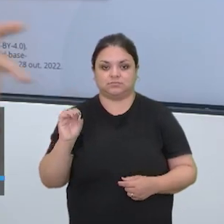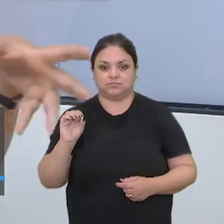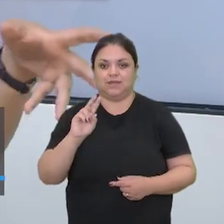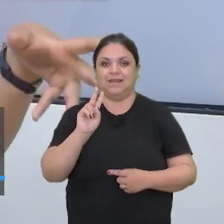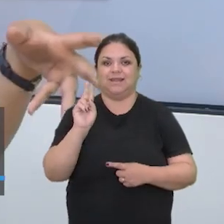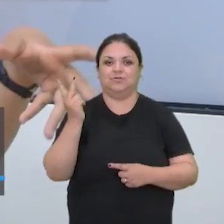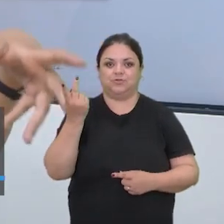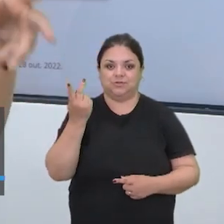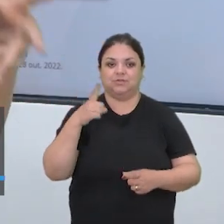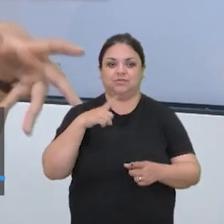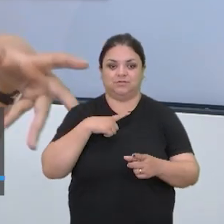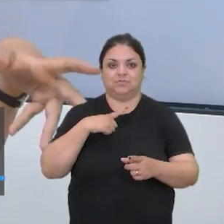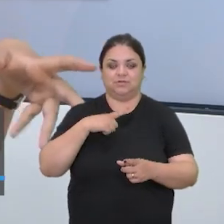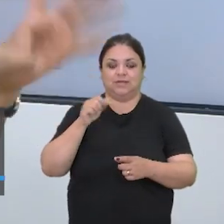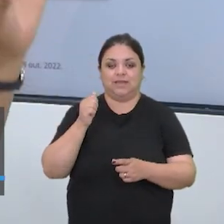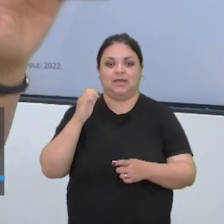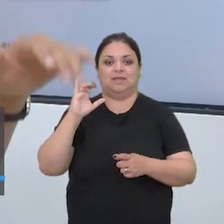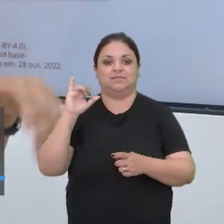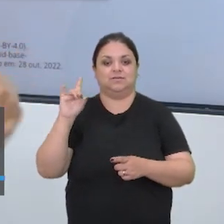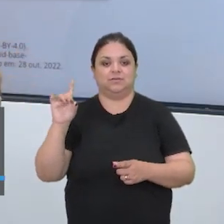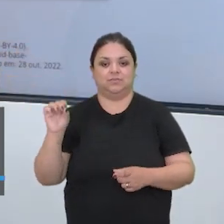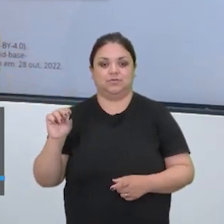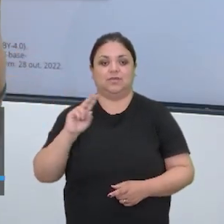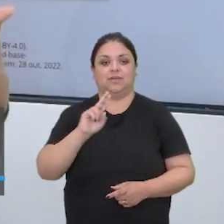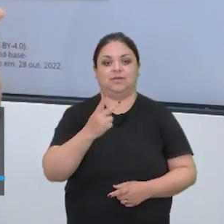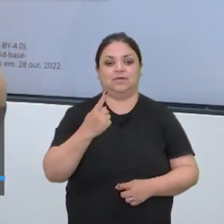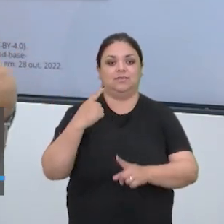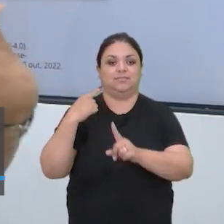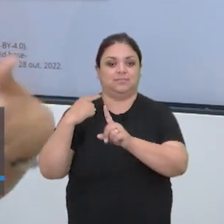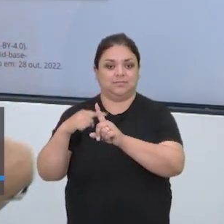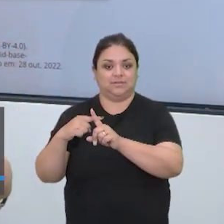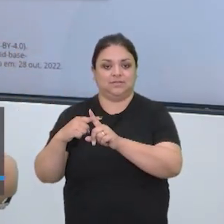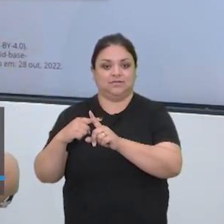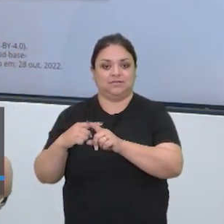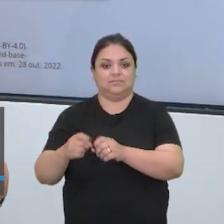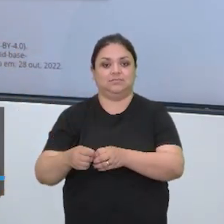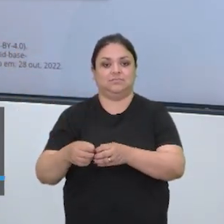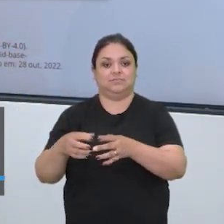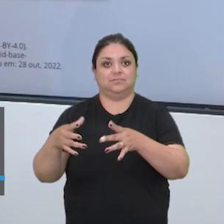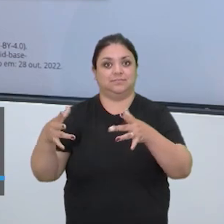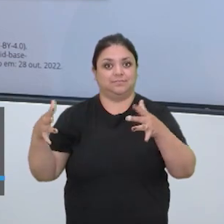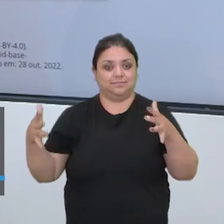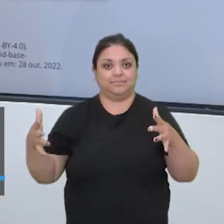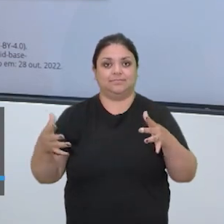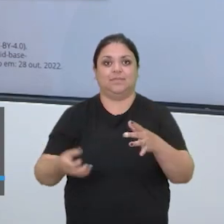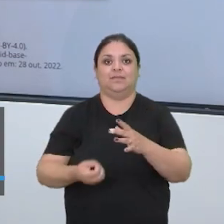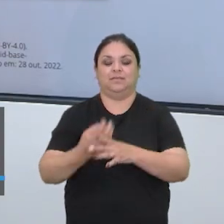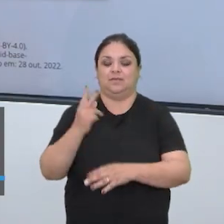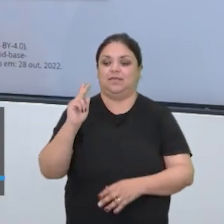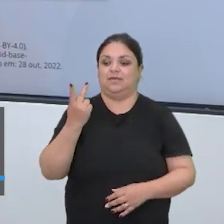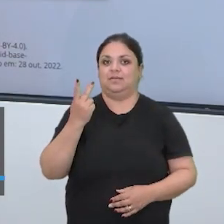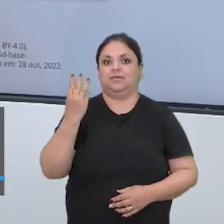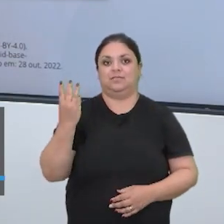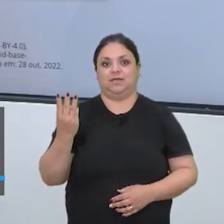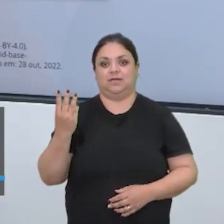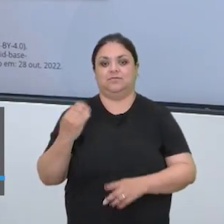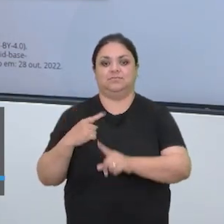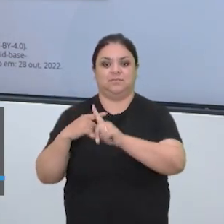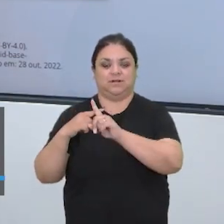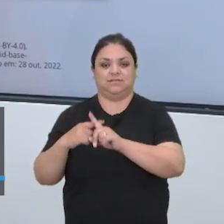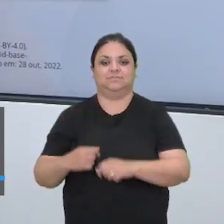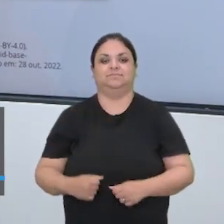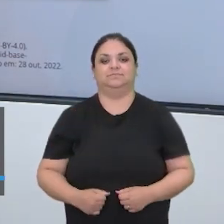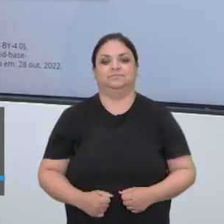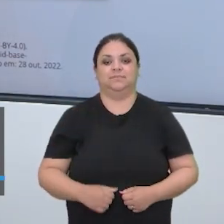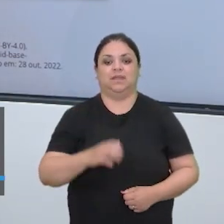vai na forma protonada, H+, formando aí com a água o H3O+, tá certo? Liberando então esses